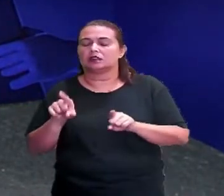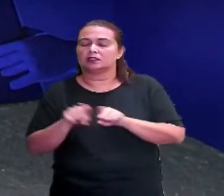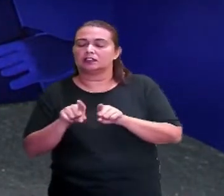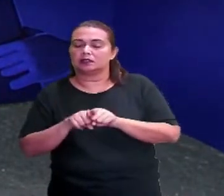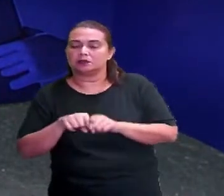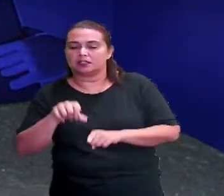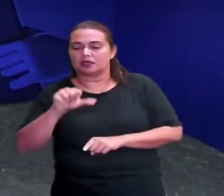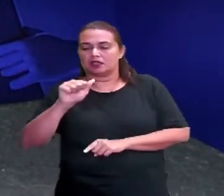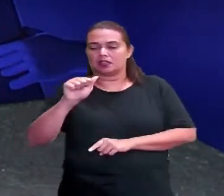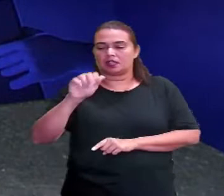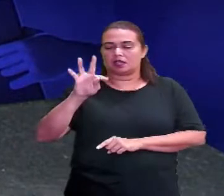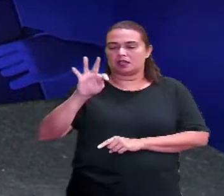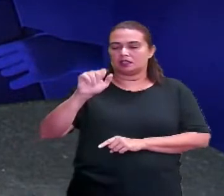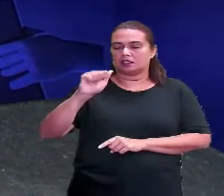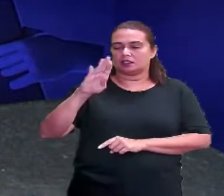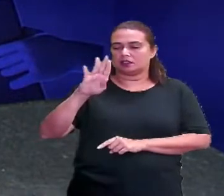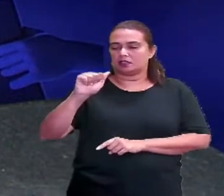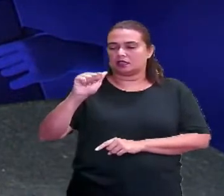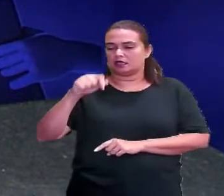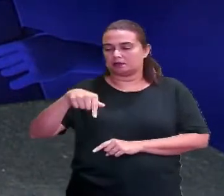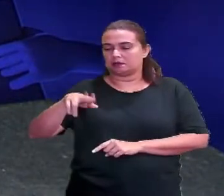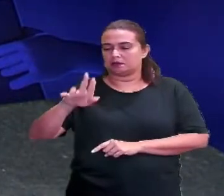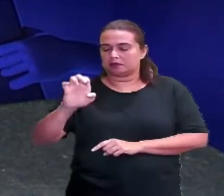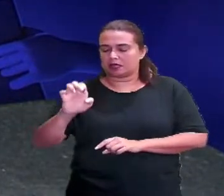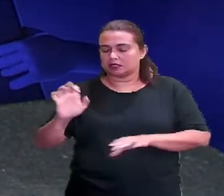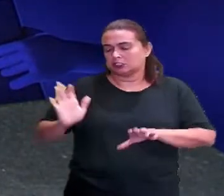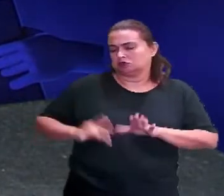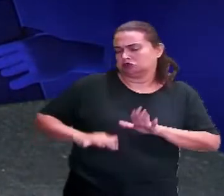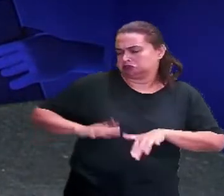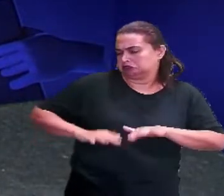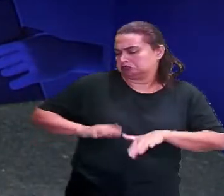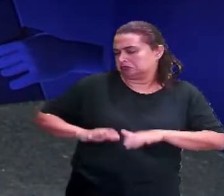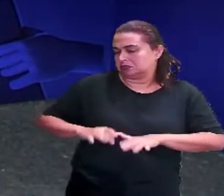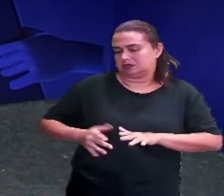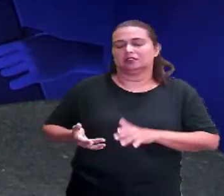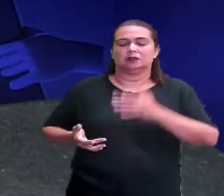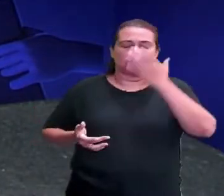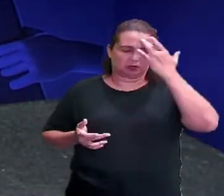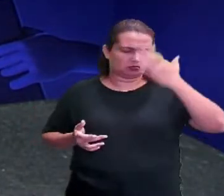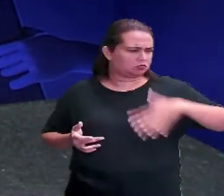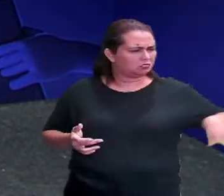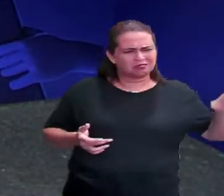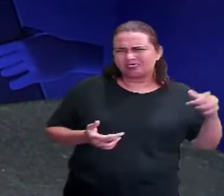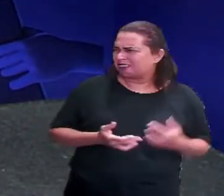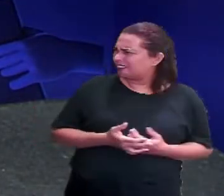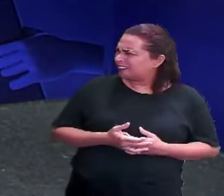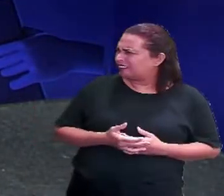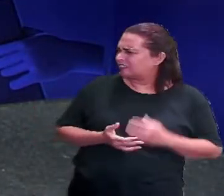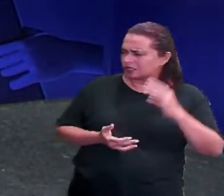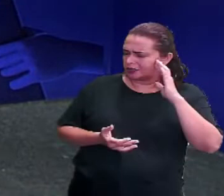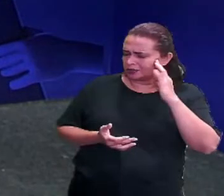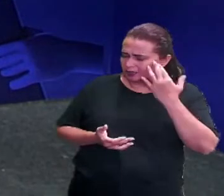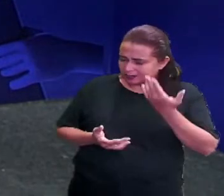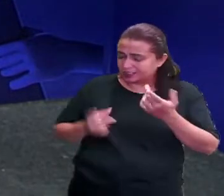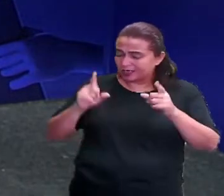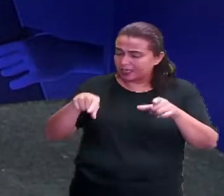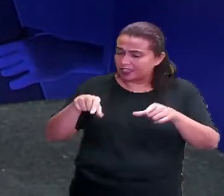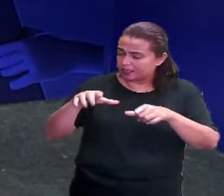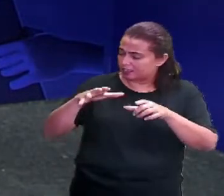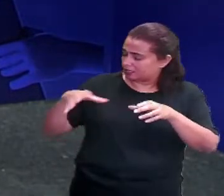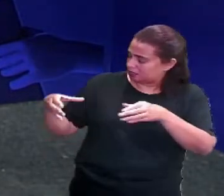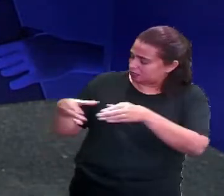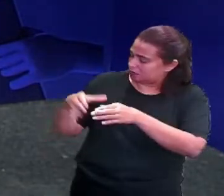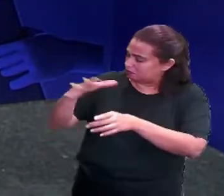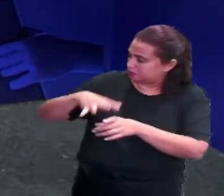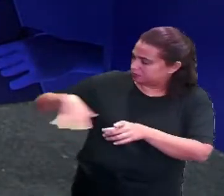pessoas. Como vimos, as profissões também influenciam bastante nas variações sociais por meio dos termos técnicos,